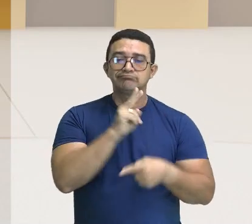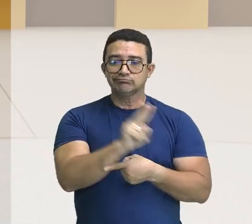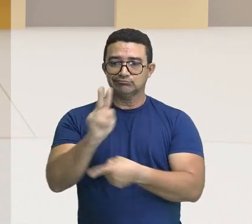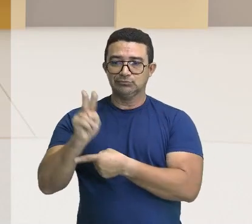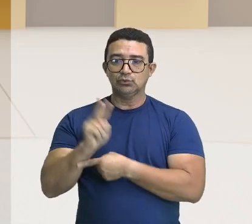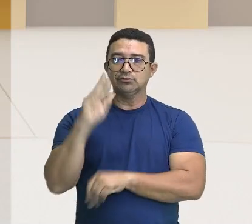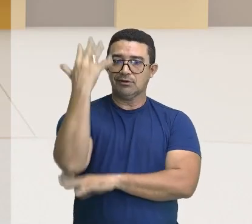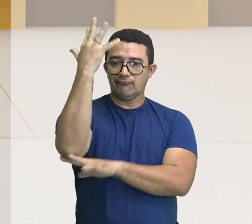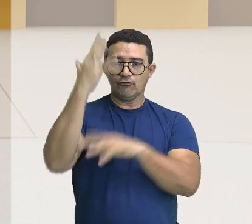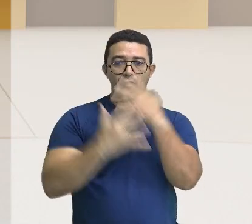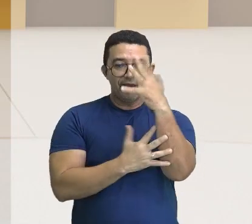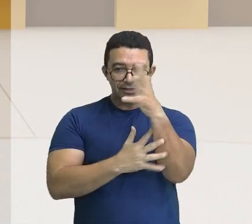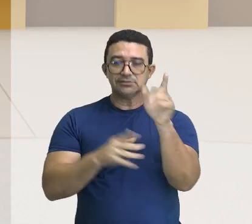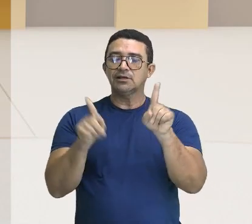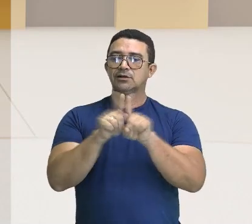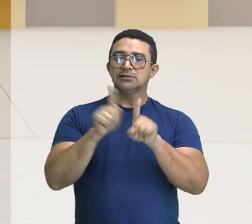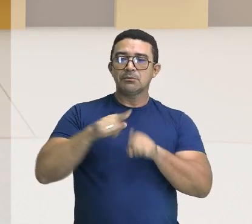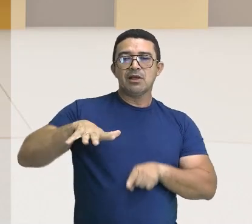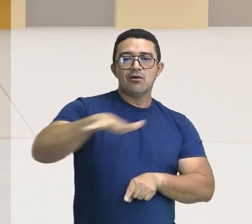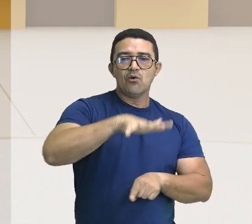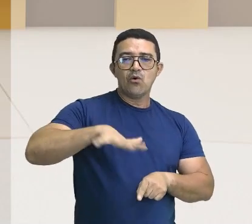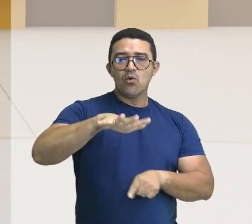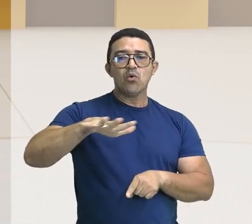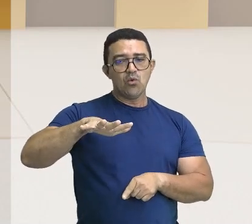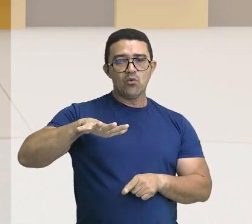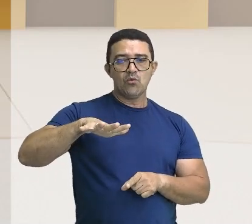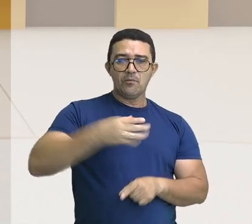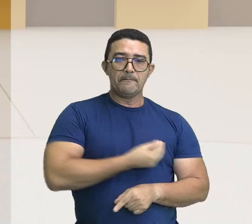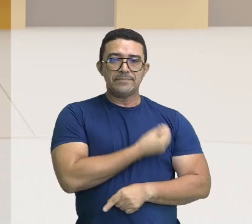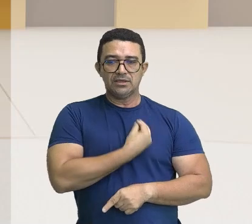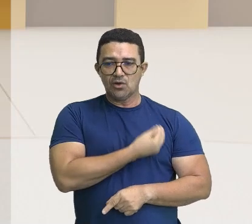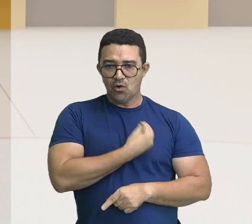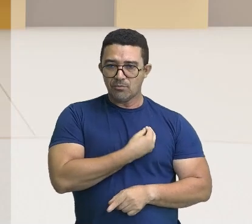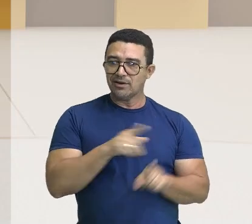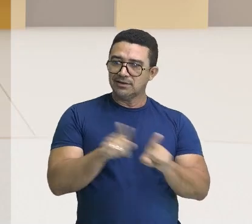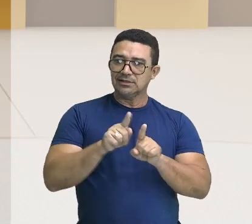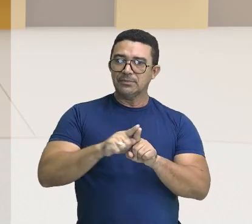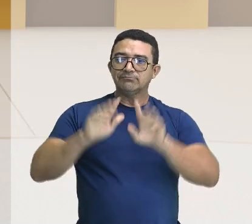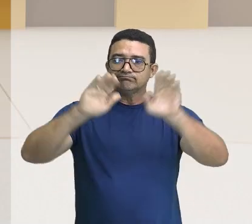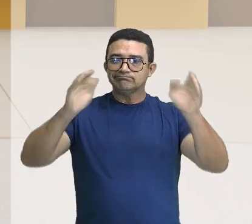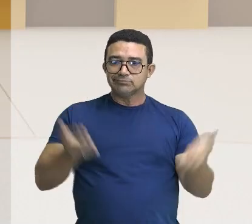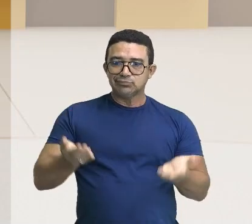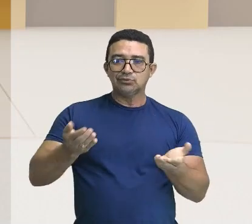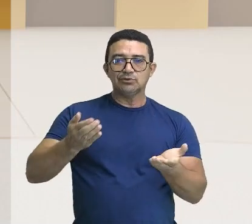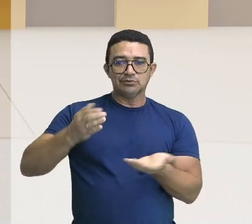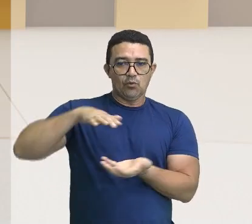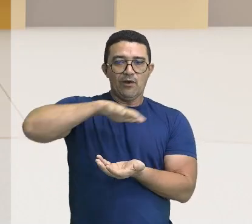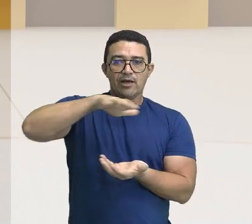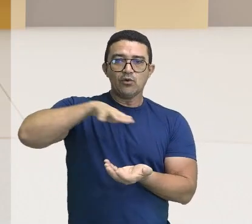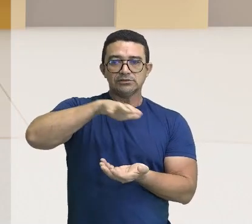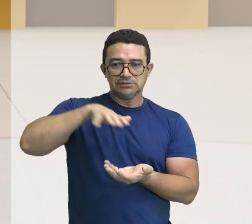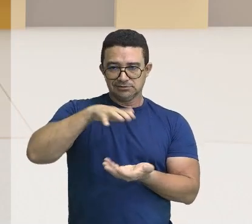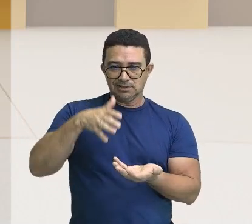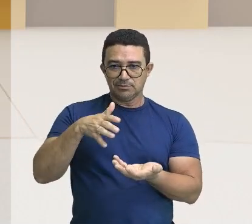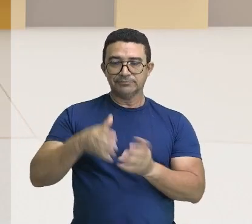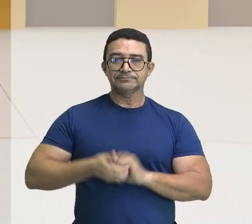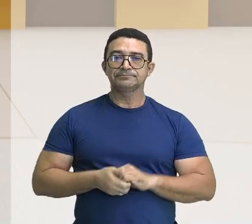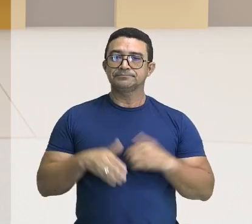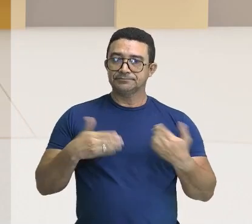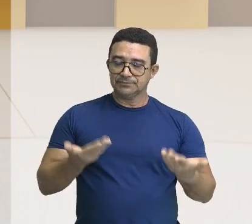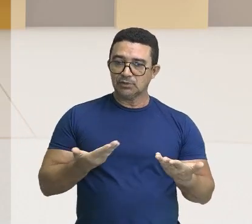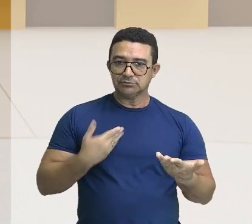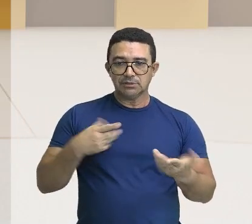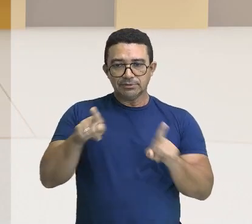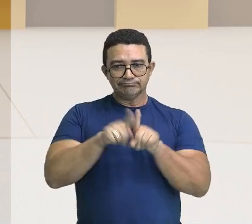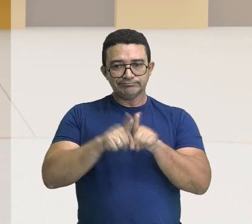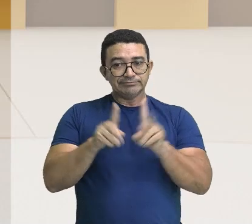preservar o nosso bioma, o nosso ecossistema. E é através dessa conscientização, né, professor, que a gente espera conter o